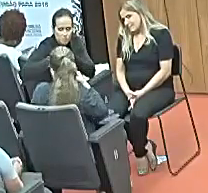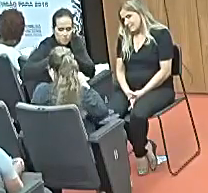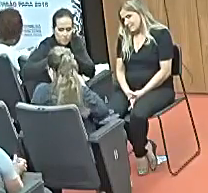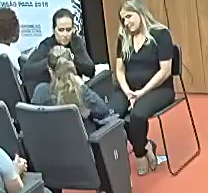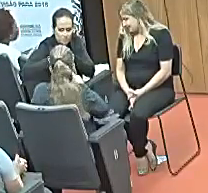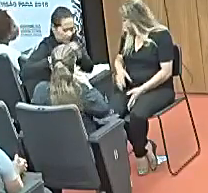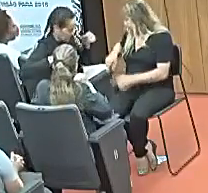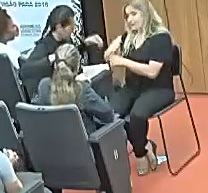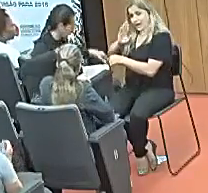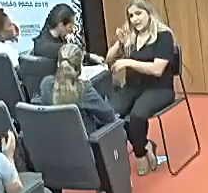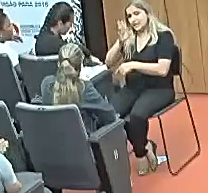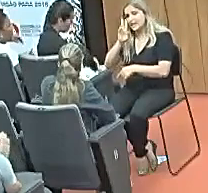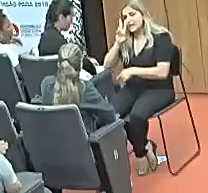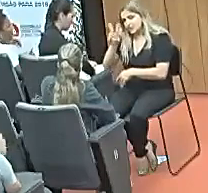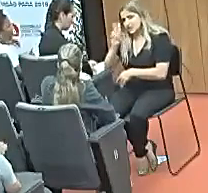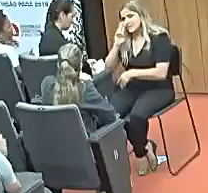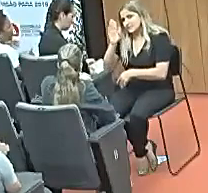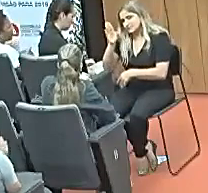obrigado